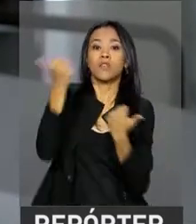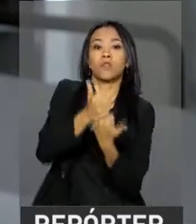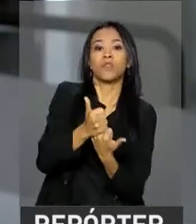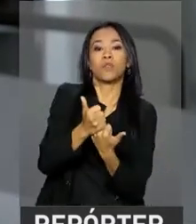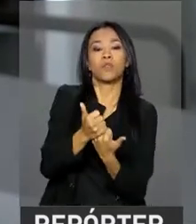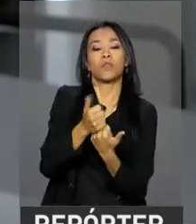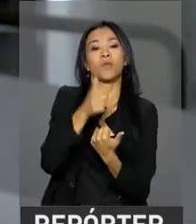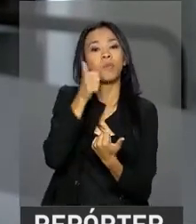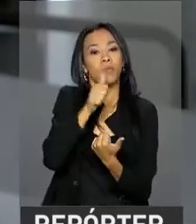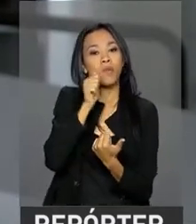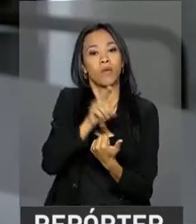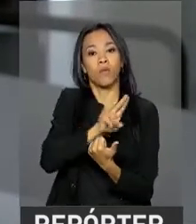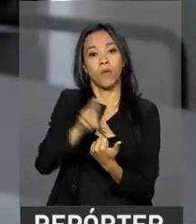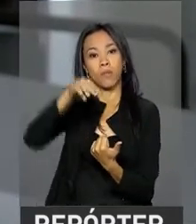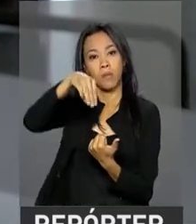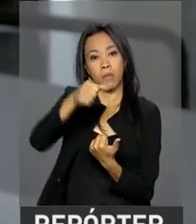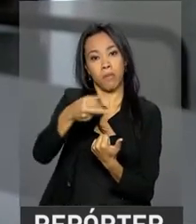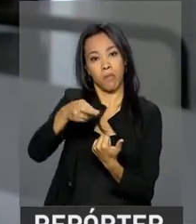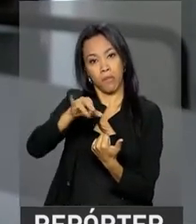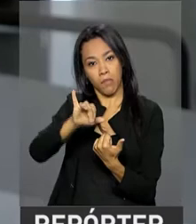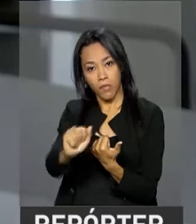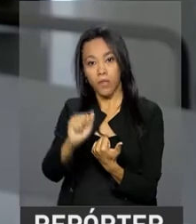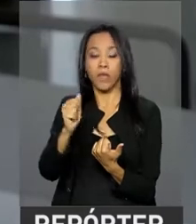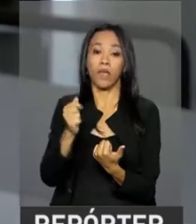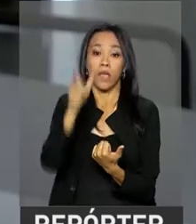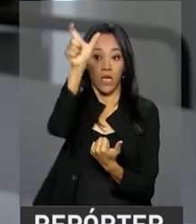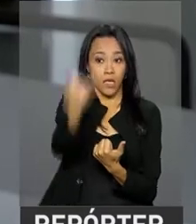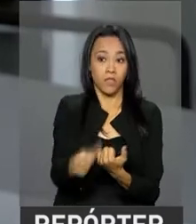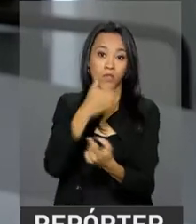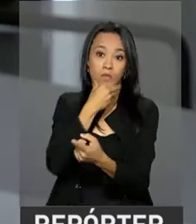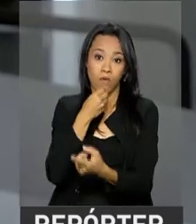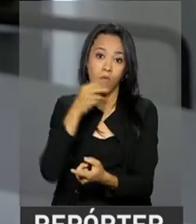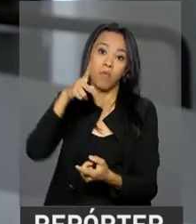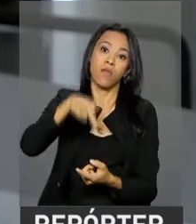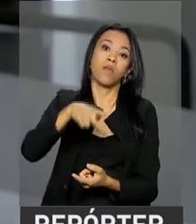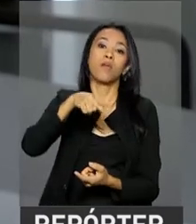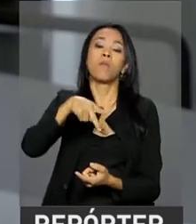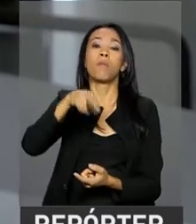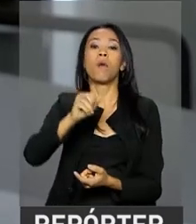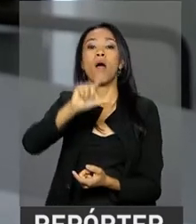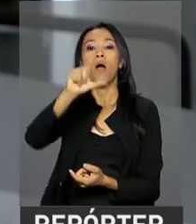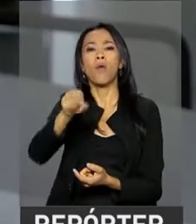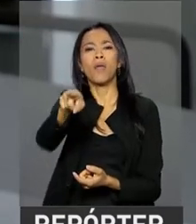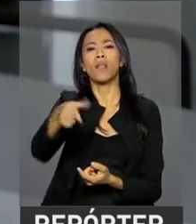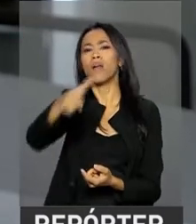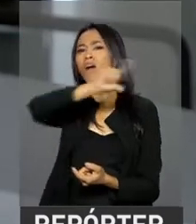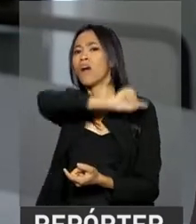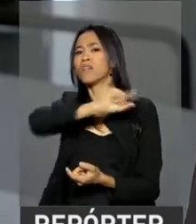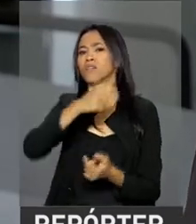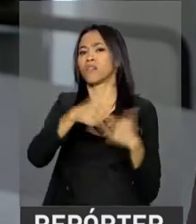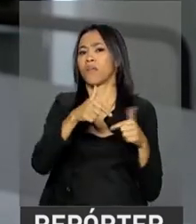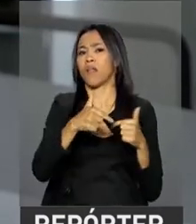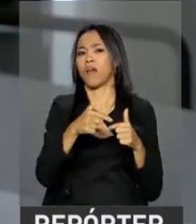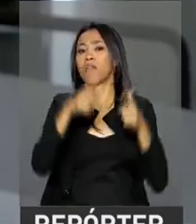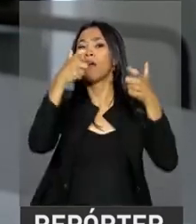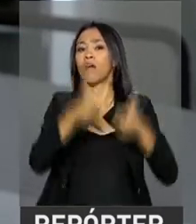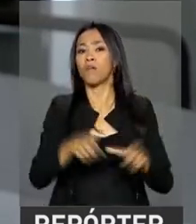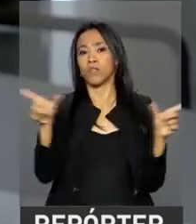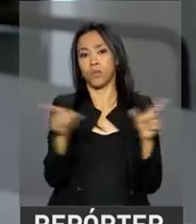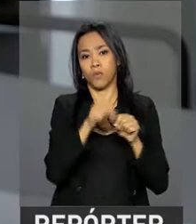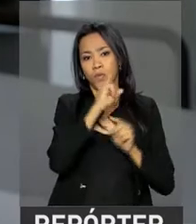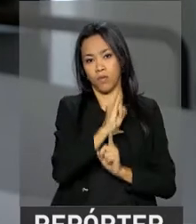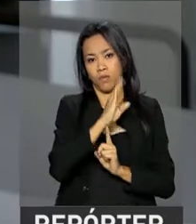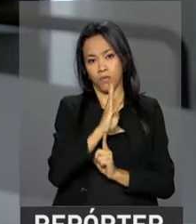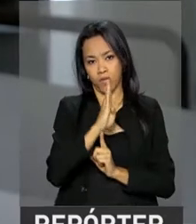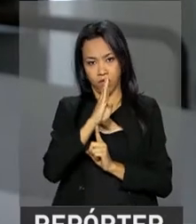silvia bastos paulo rabelo esteve estava à frente do ibge bom depois dessa reunião